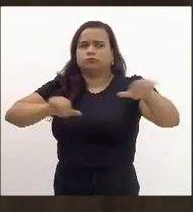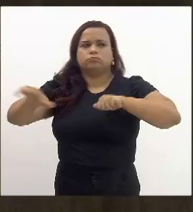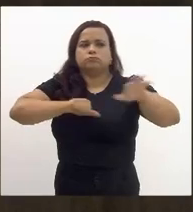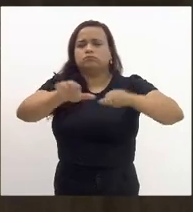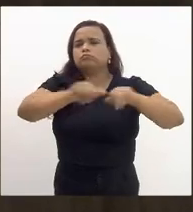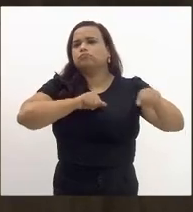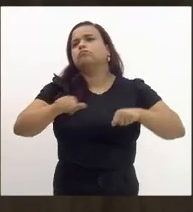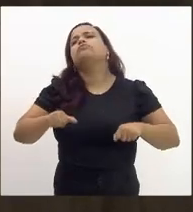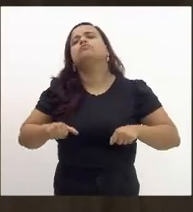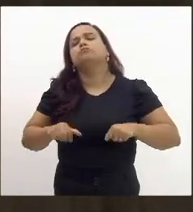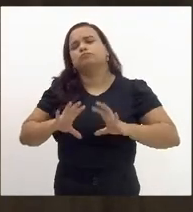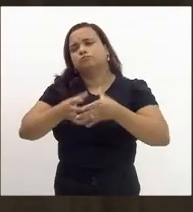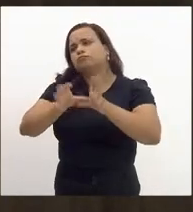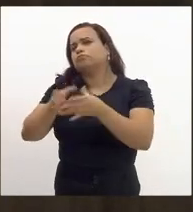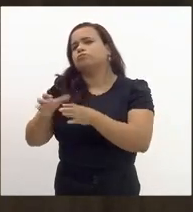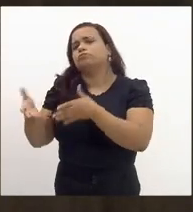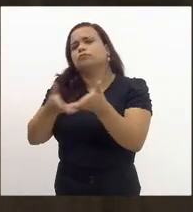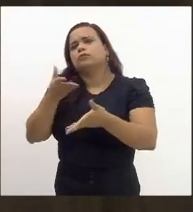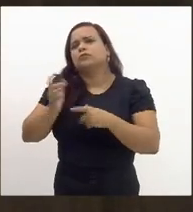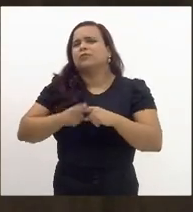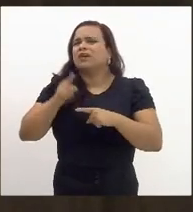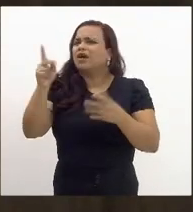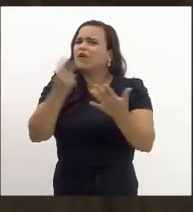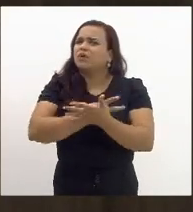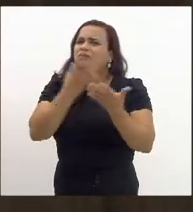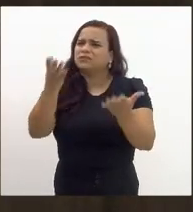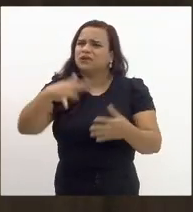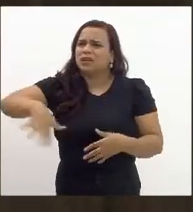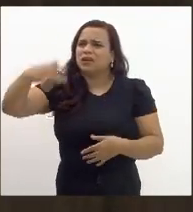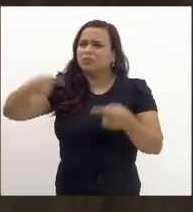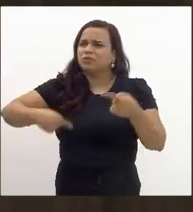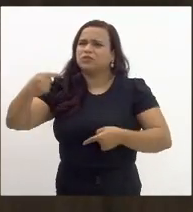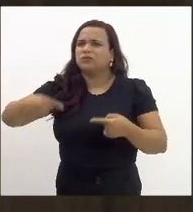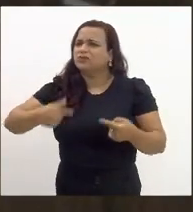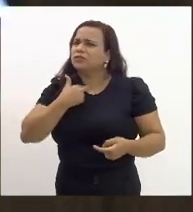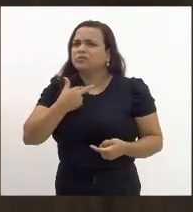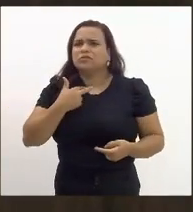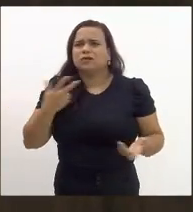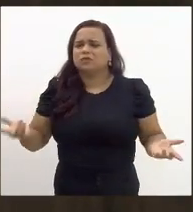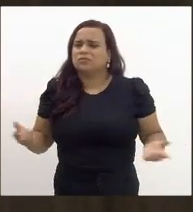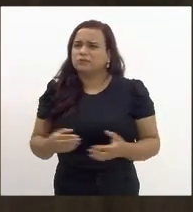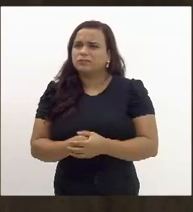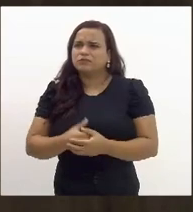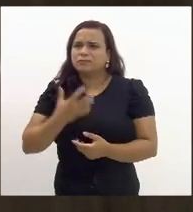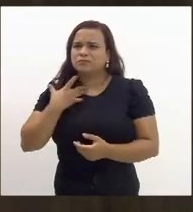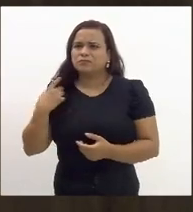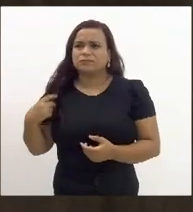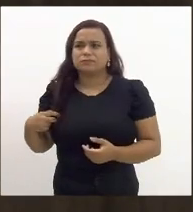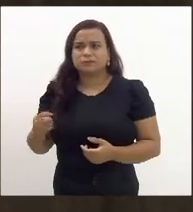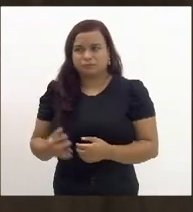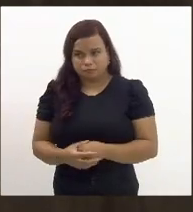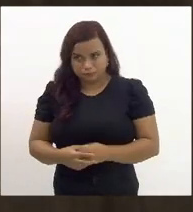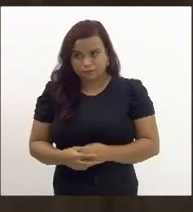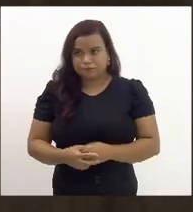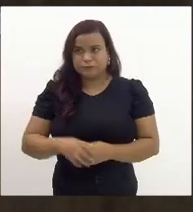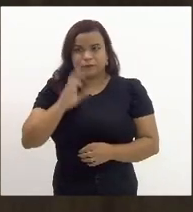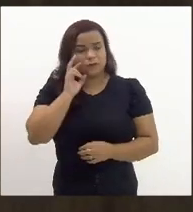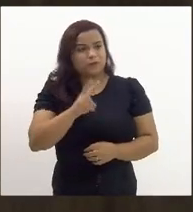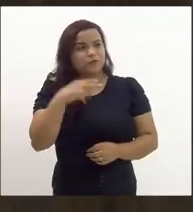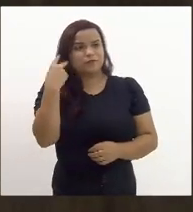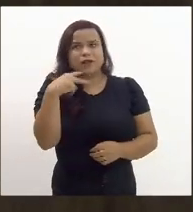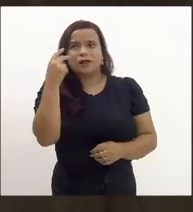é possível esses absurdos estarem acontecendo na política. Um dia, tentam caçar a